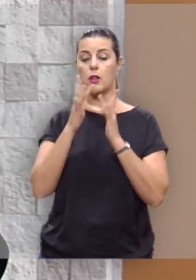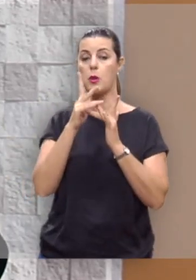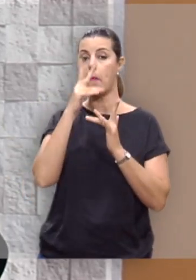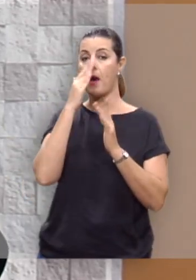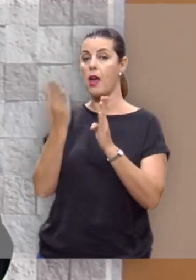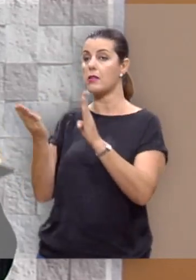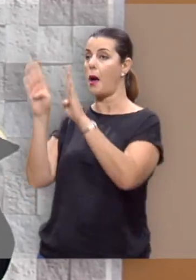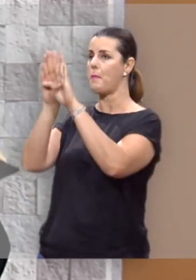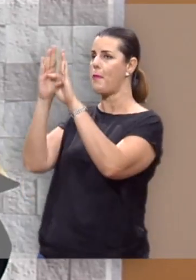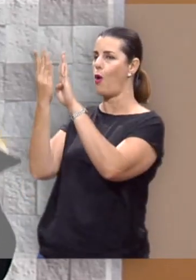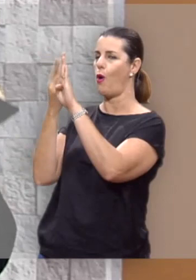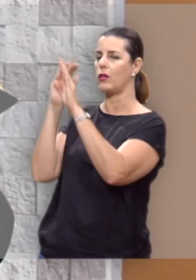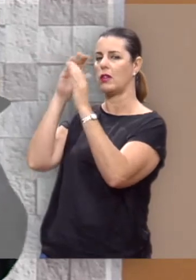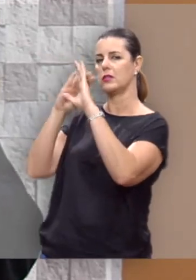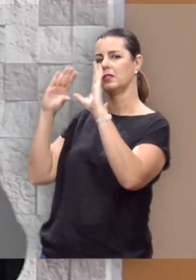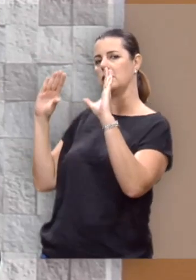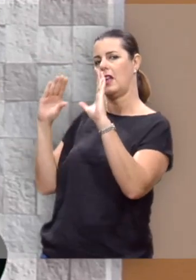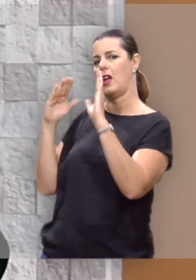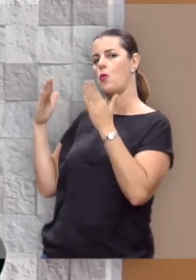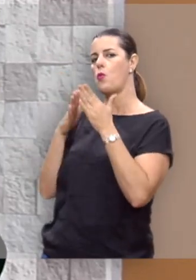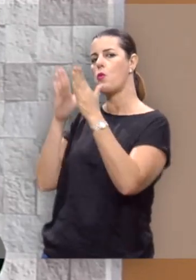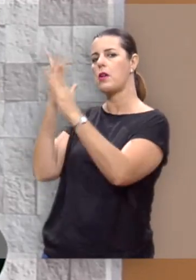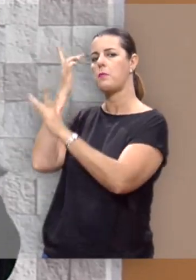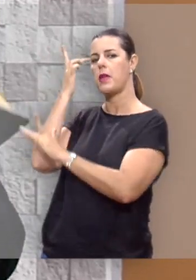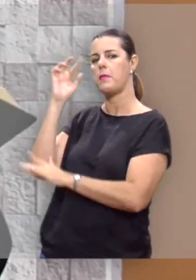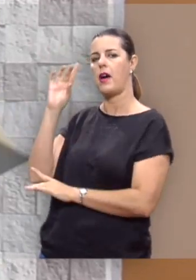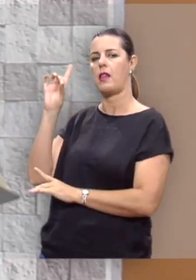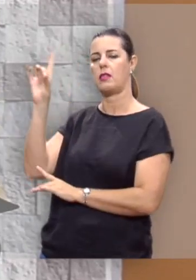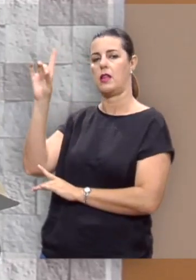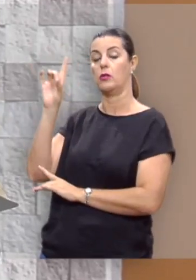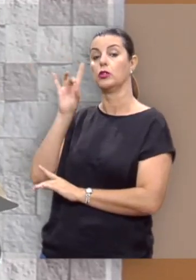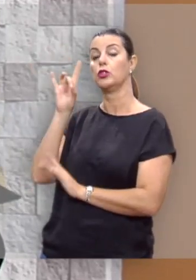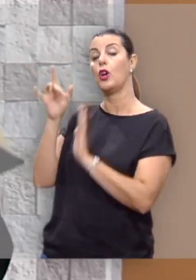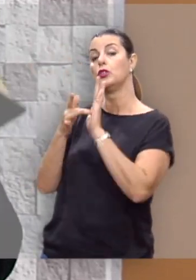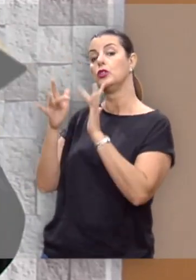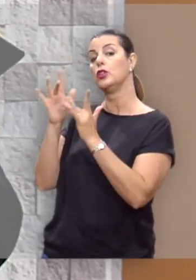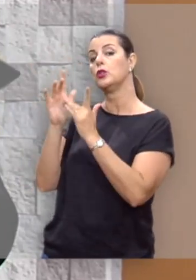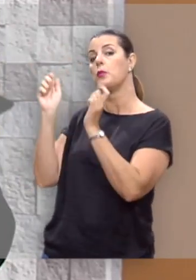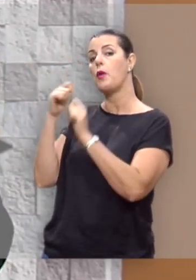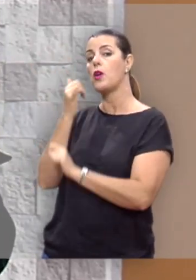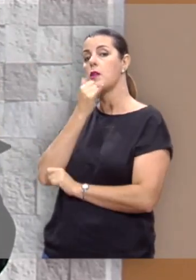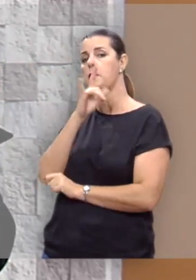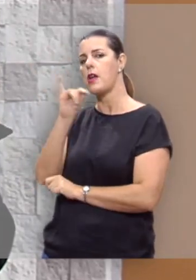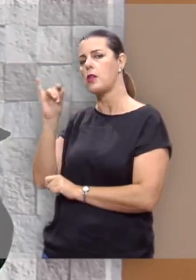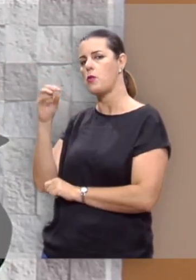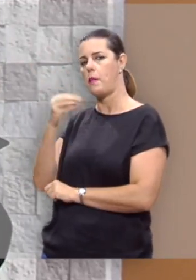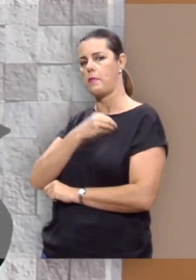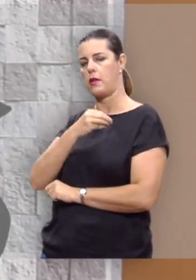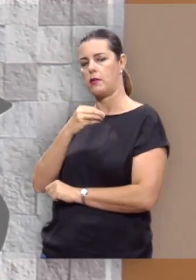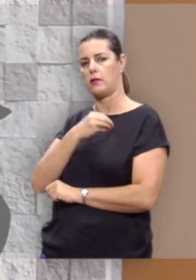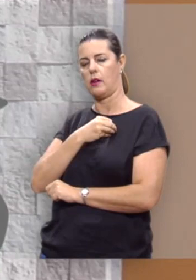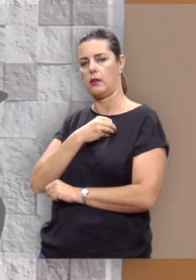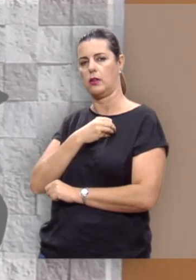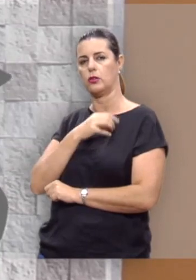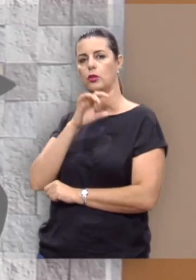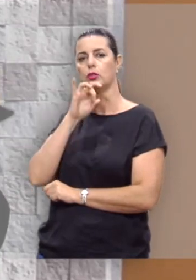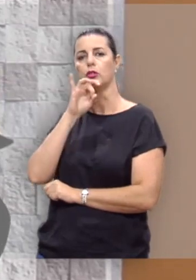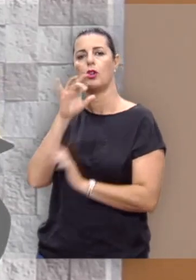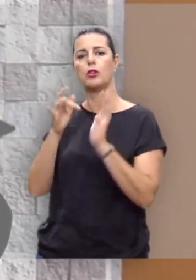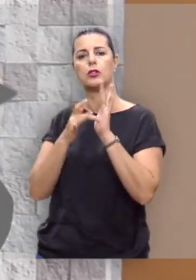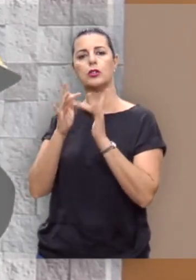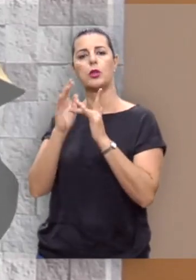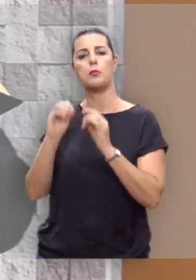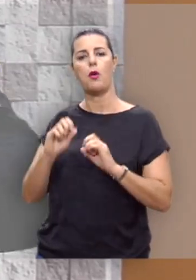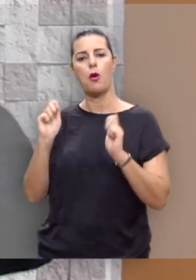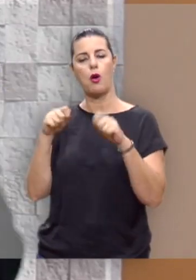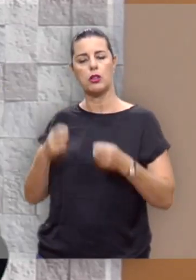do céu. Jesus é o caminho para Deus. Só Jesus pode perdoar os seus pecados e só Ele pode dar a